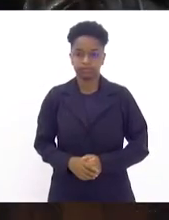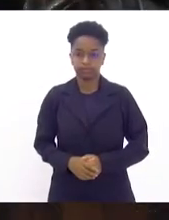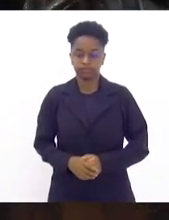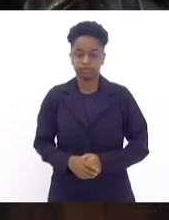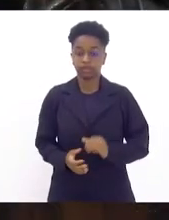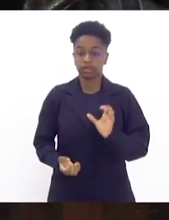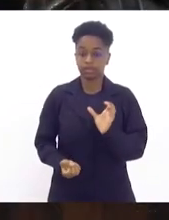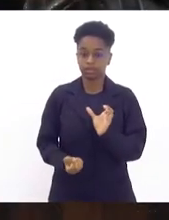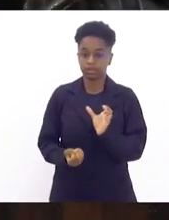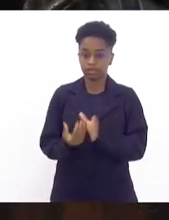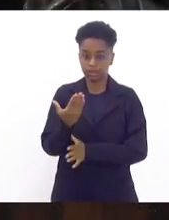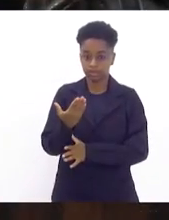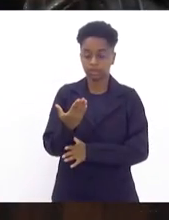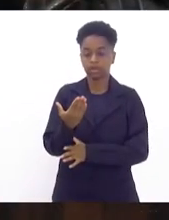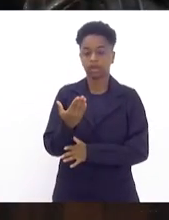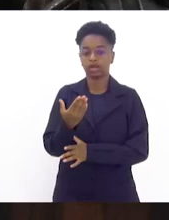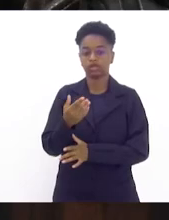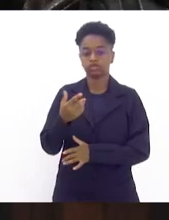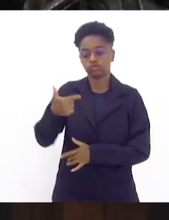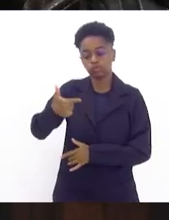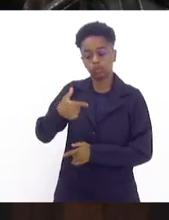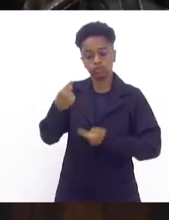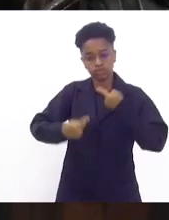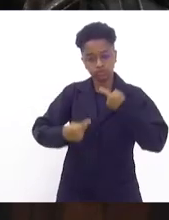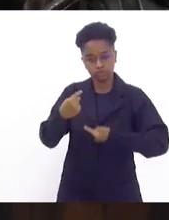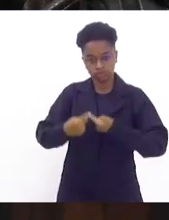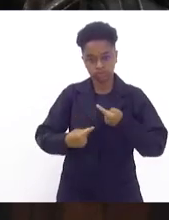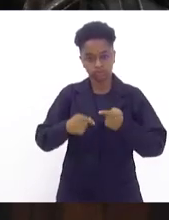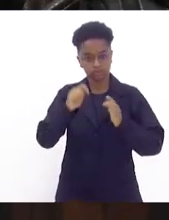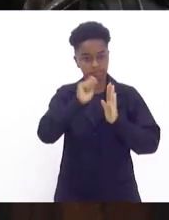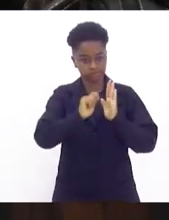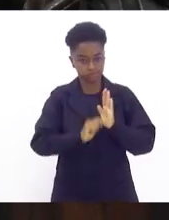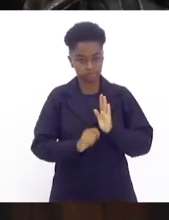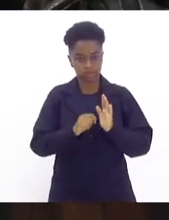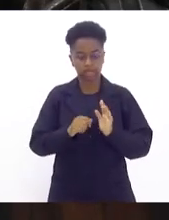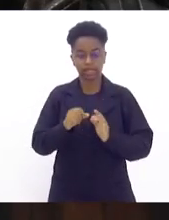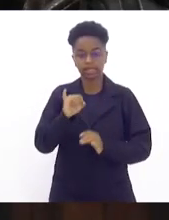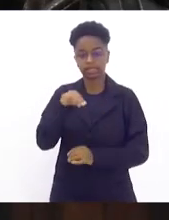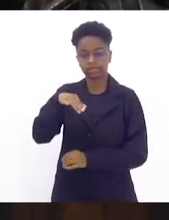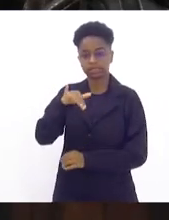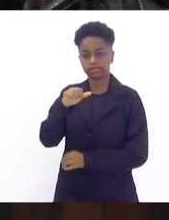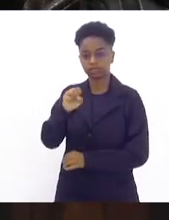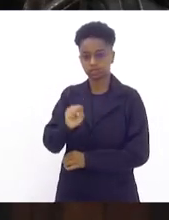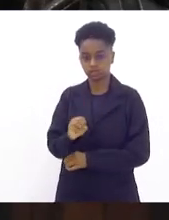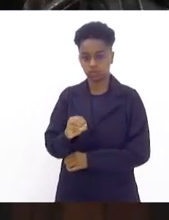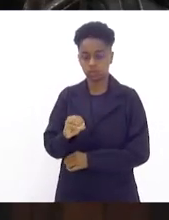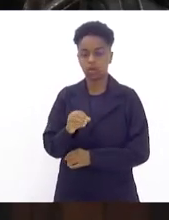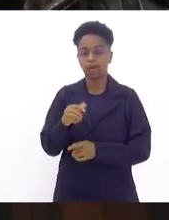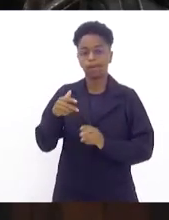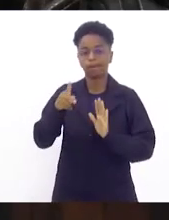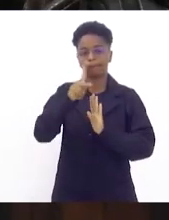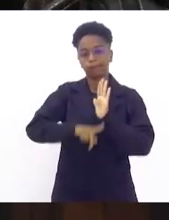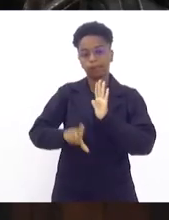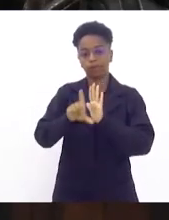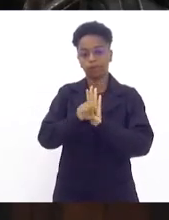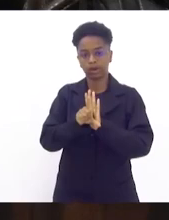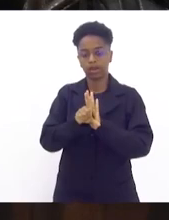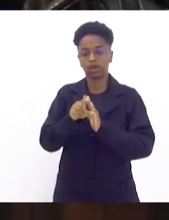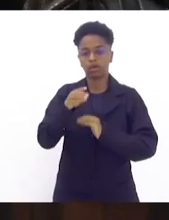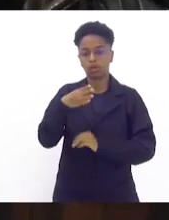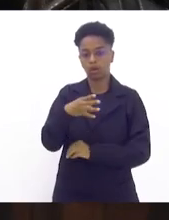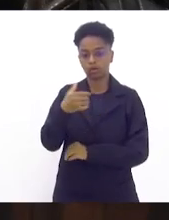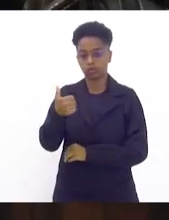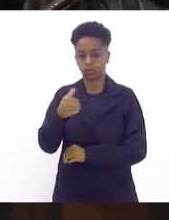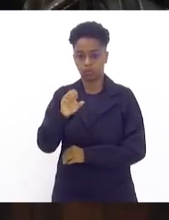Implementação ordinária, em segunda discussão, redação do vencido. Projeto de lei 4181-A de